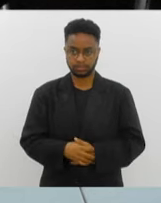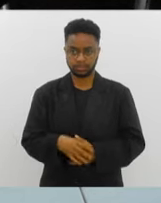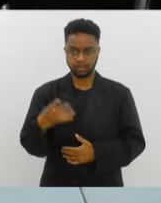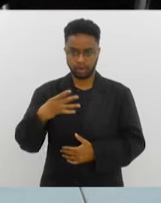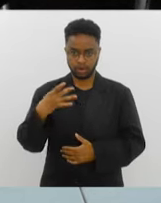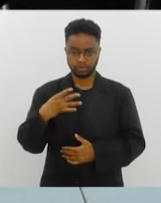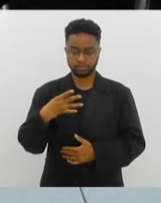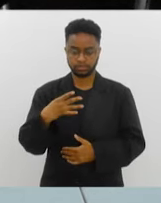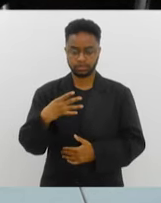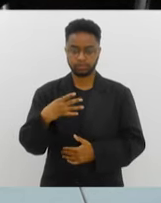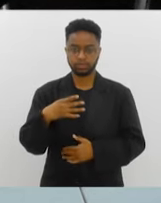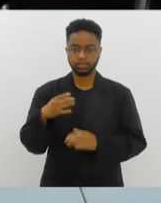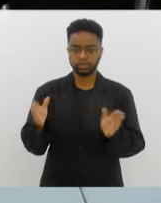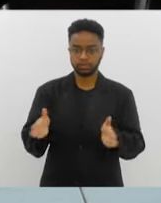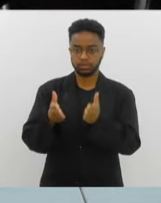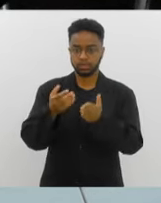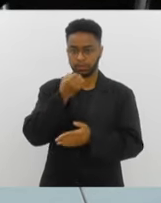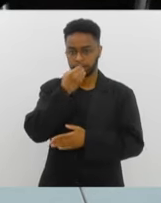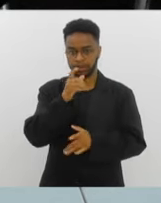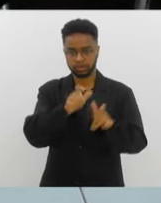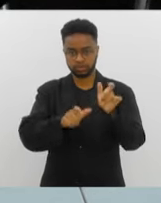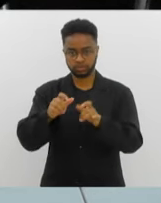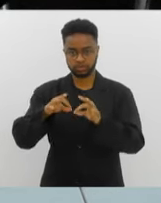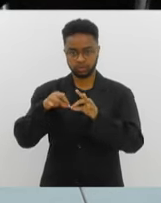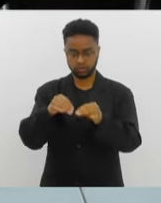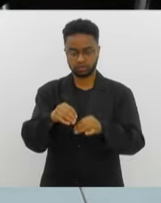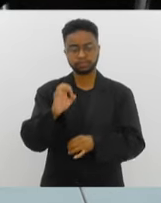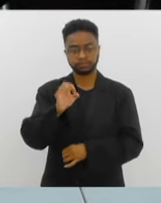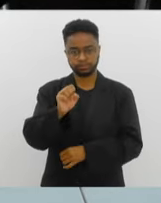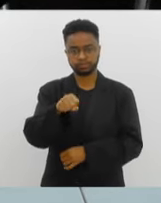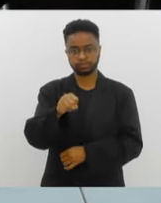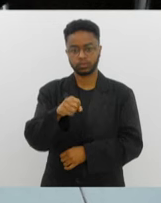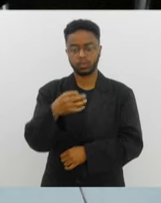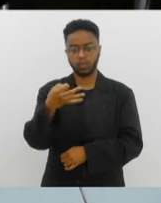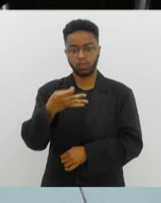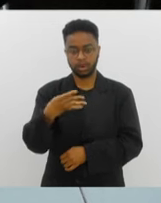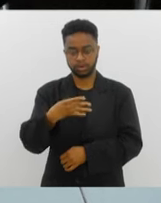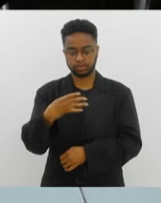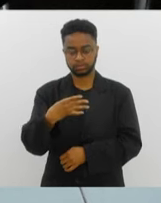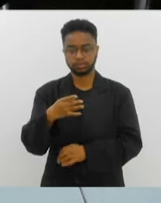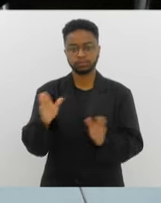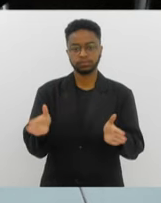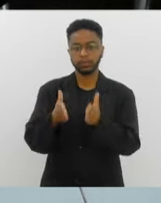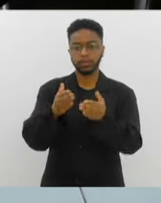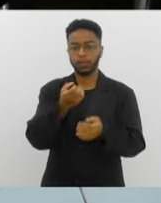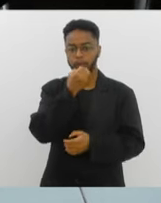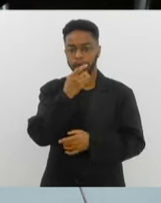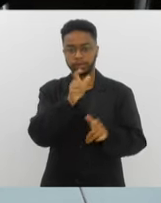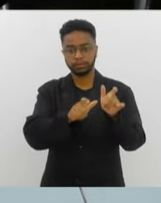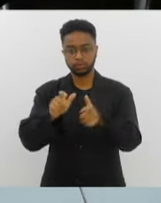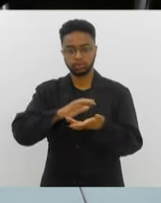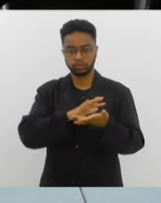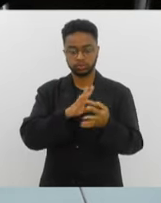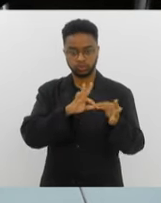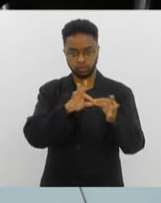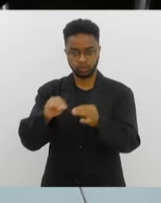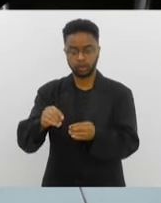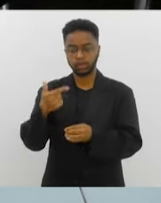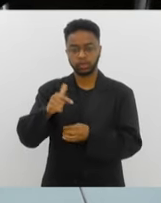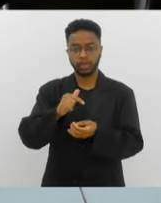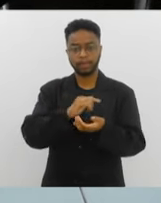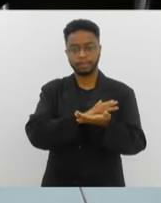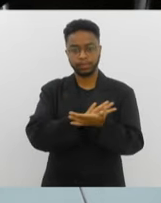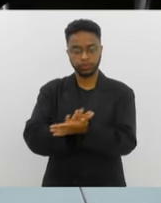4º, promover o bem de todos? 4º, promover o bem de todos sem preconceitos de origem,